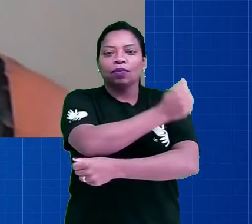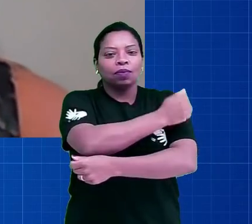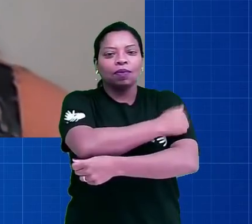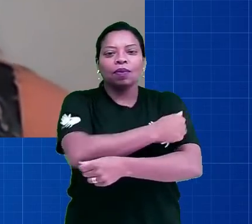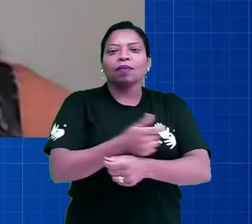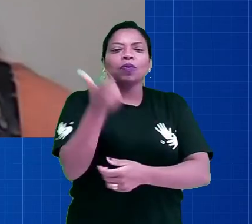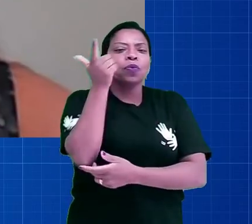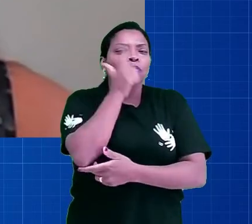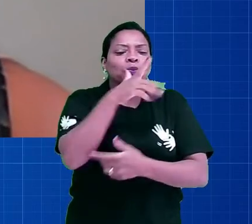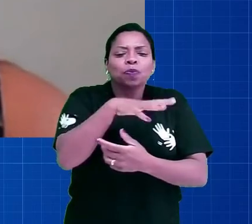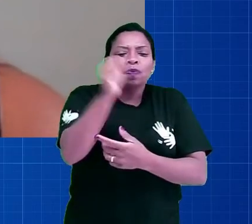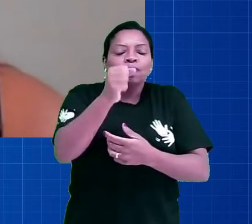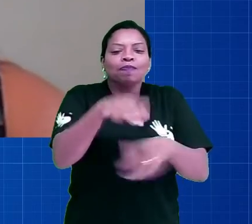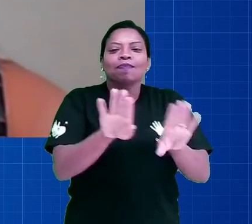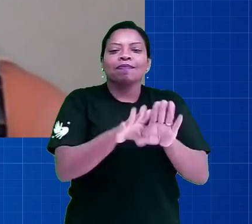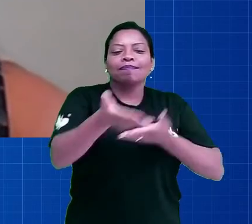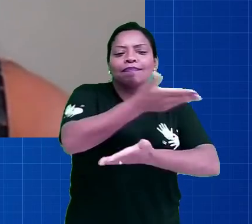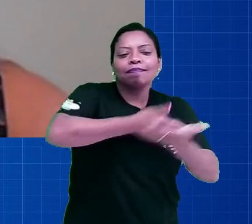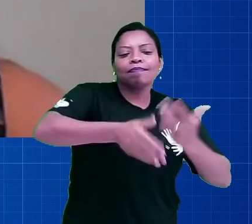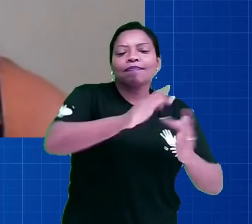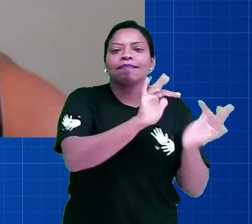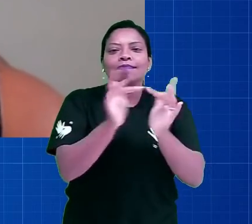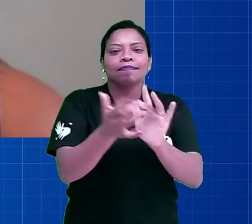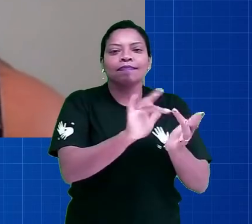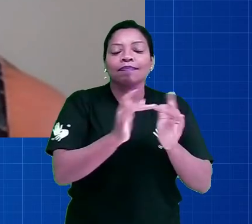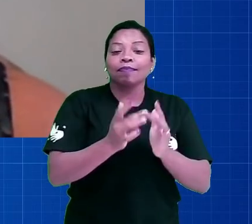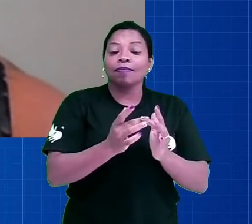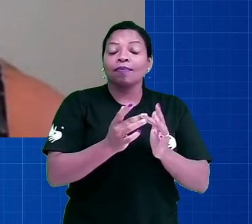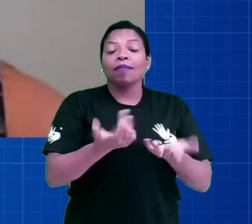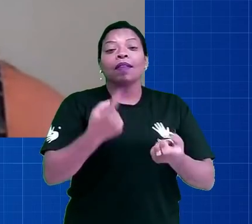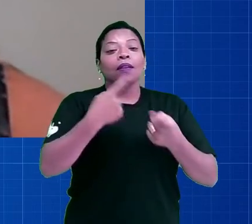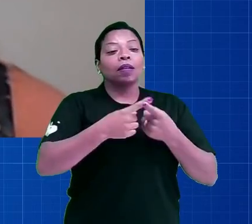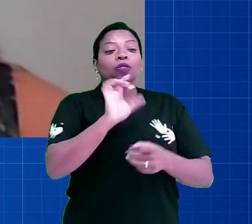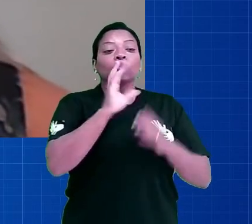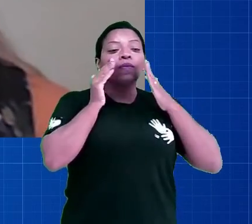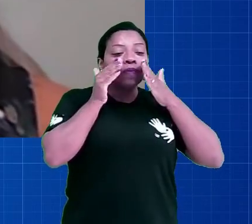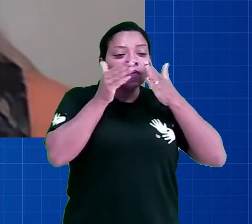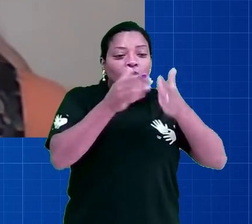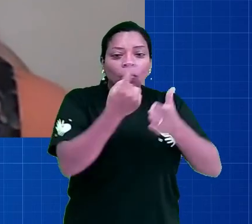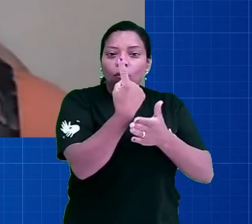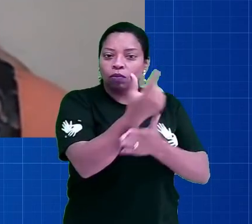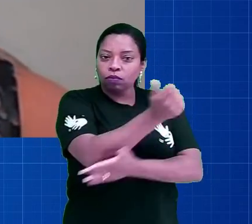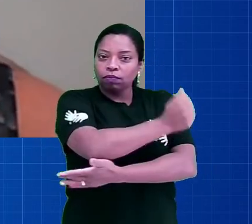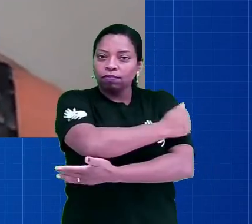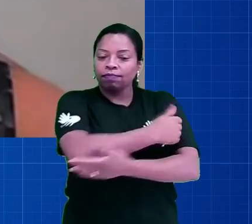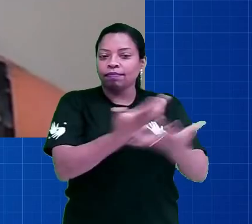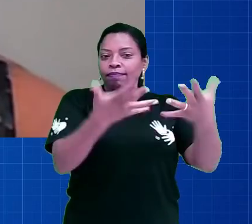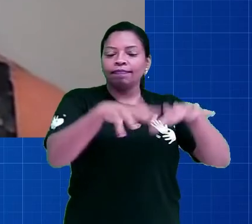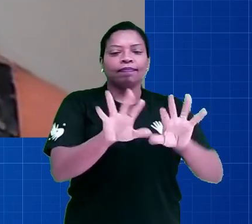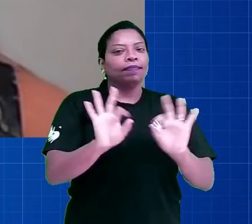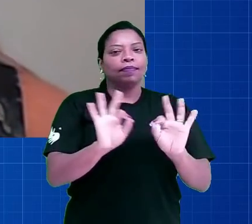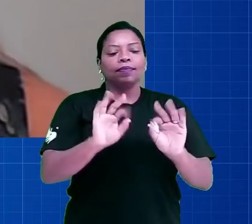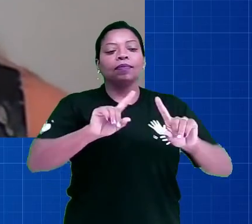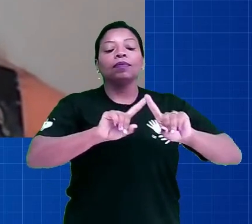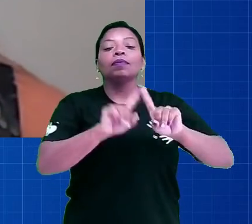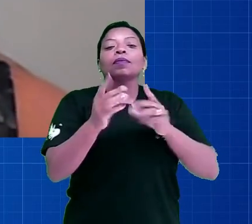que outros alunos se beneficiam da prática colaborativa. O foco não é só a criança, né? É sim ir